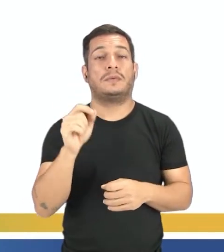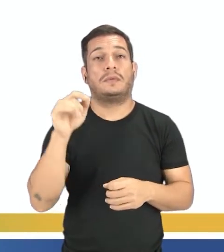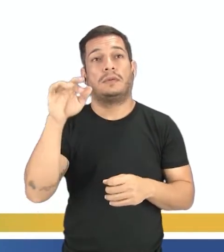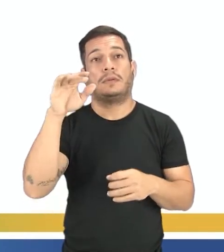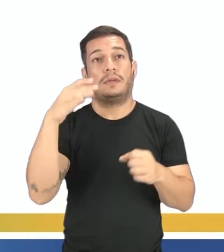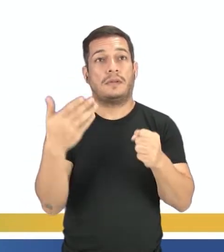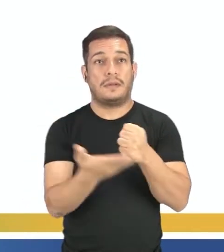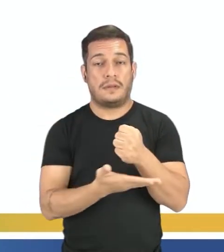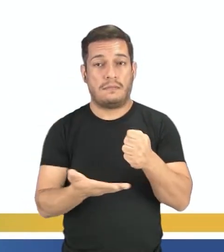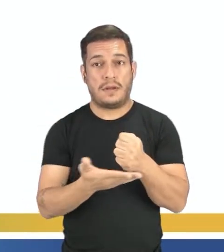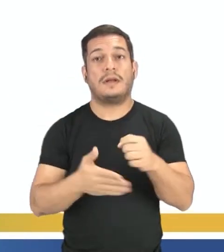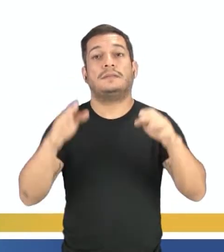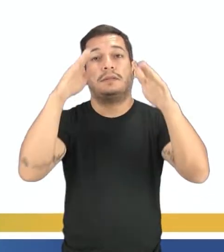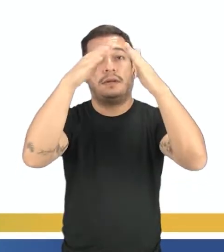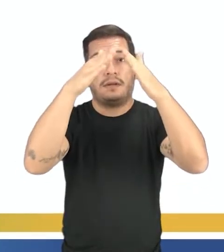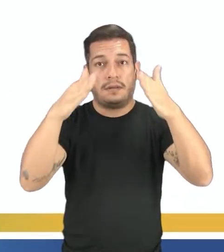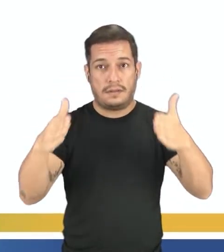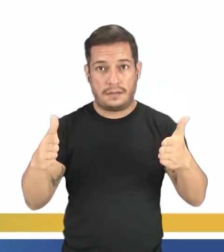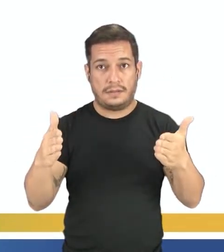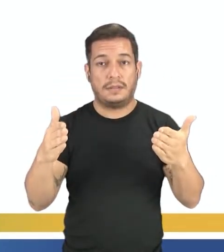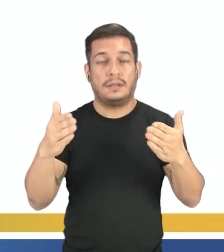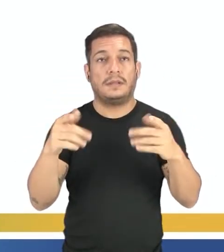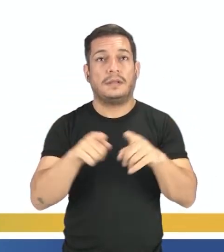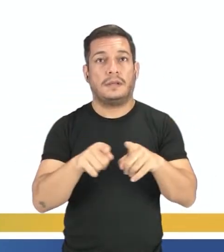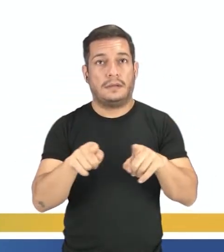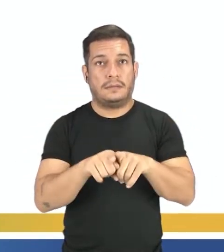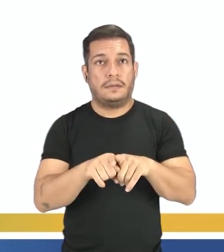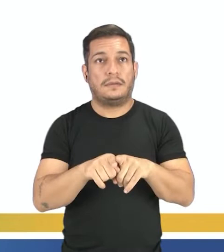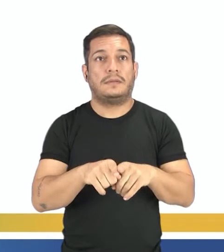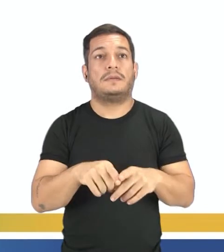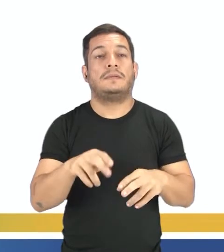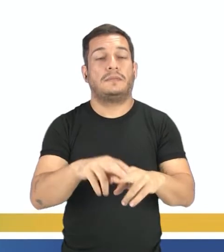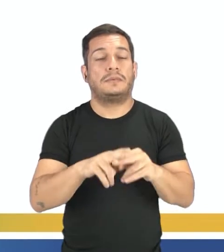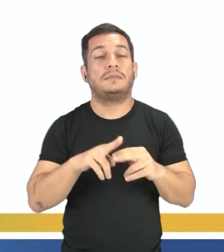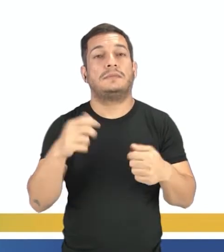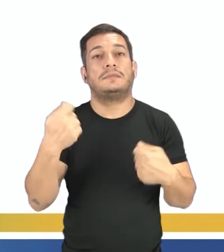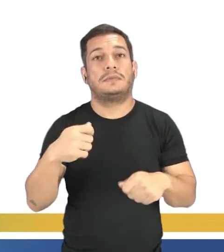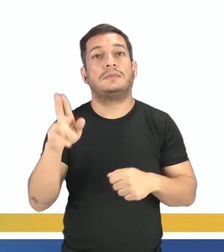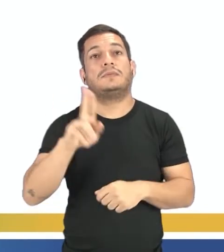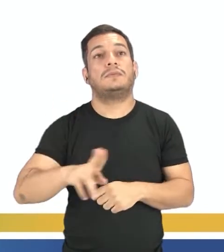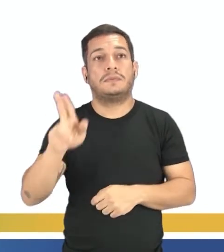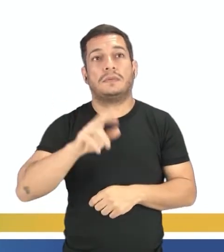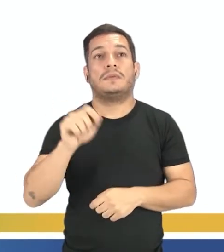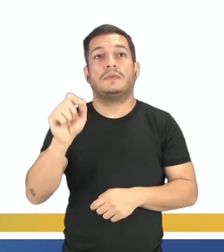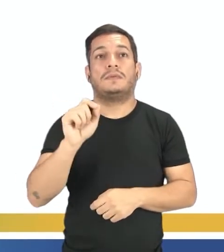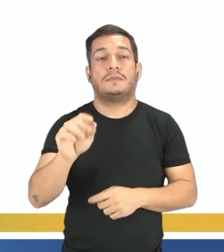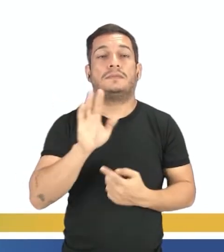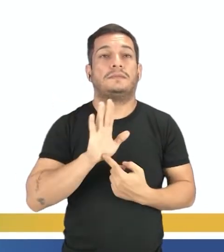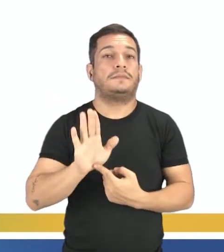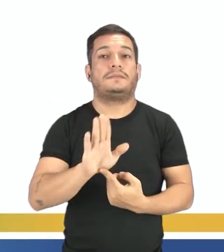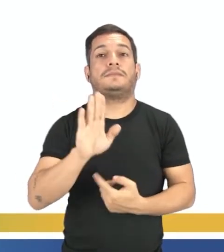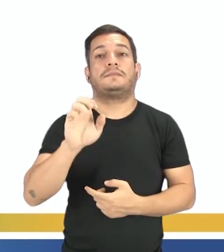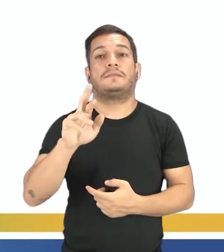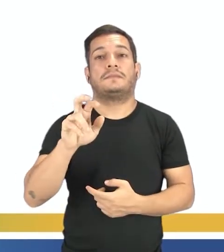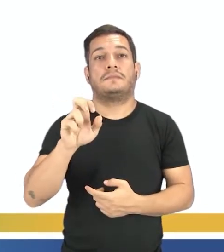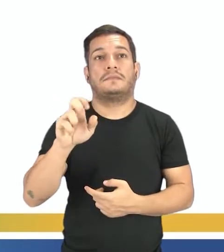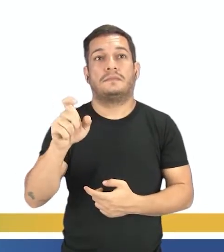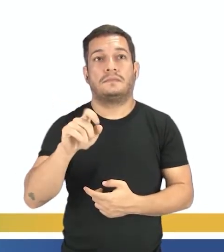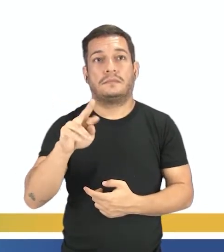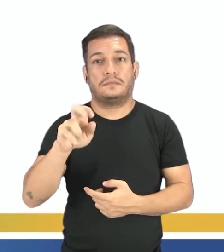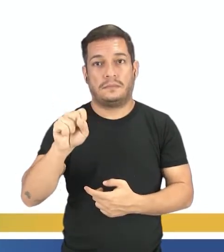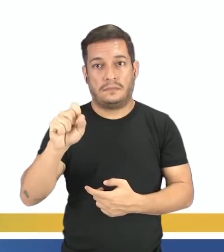da lateral e a área da base. Para isso, utiliza-se a seguinte expressão. A